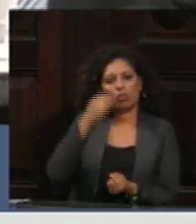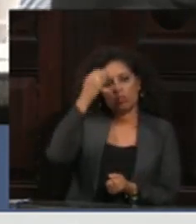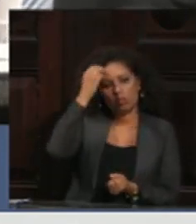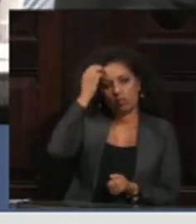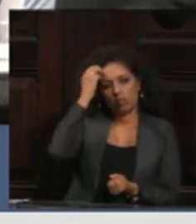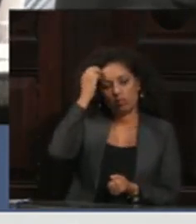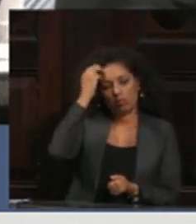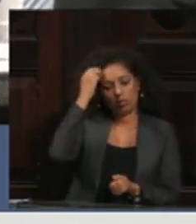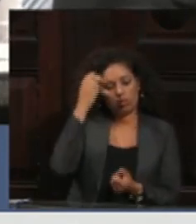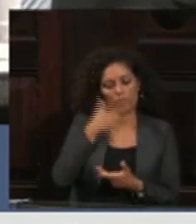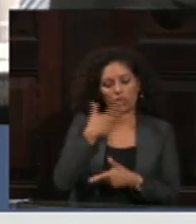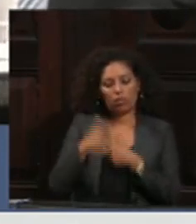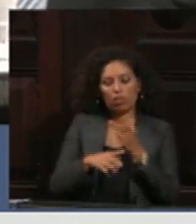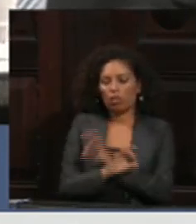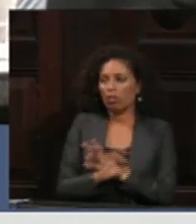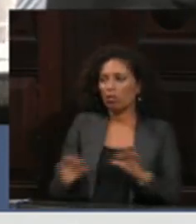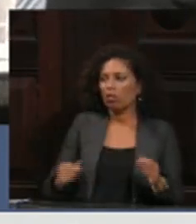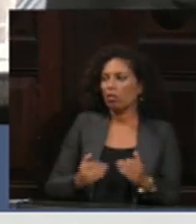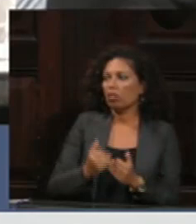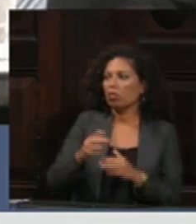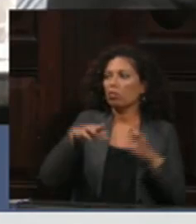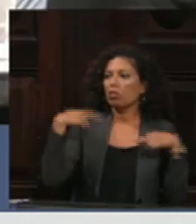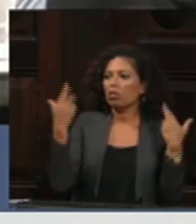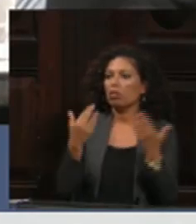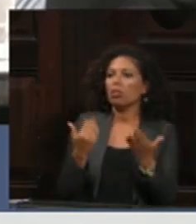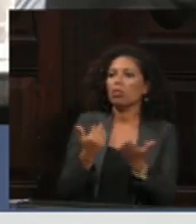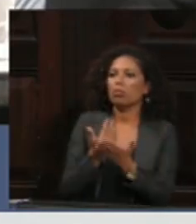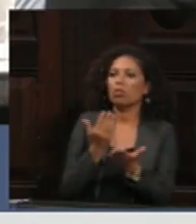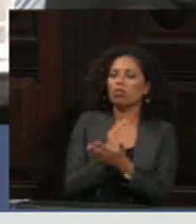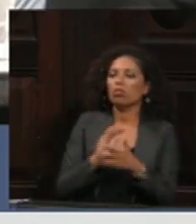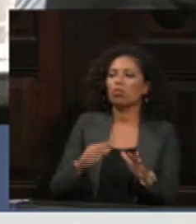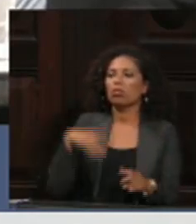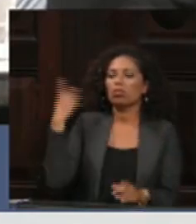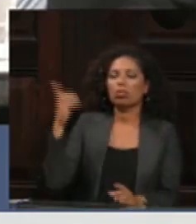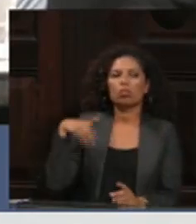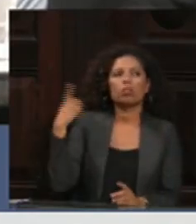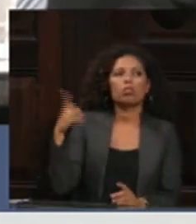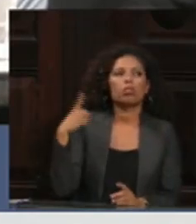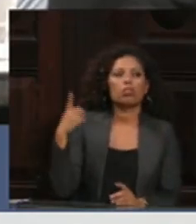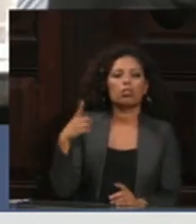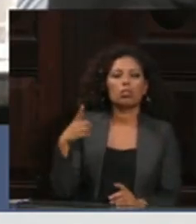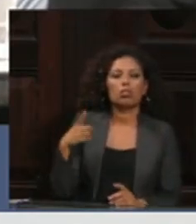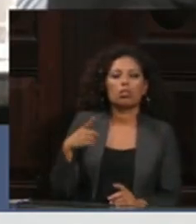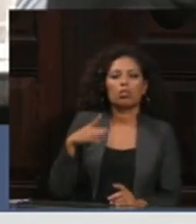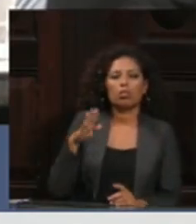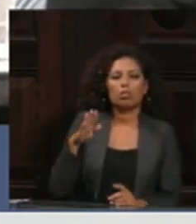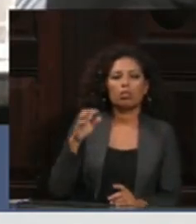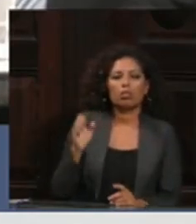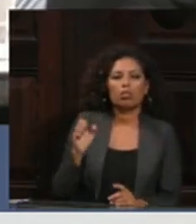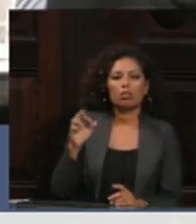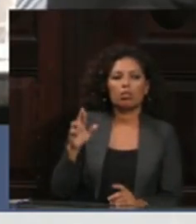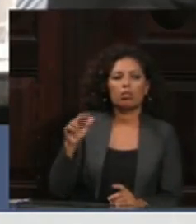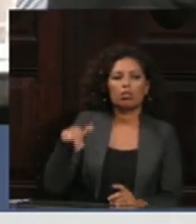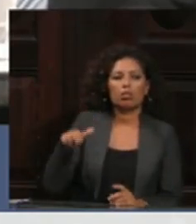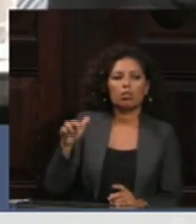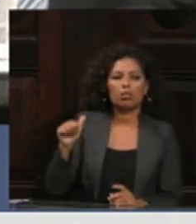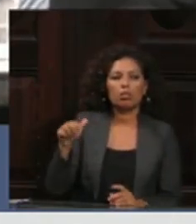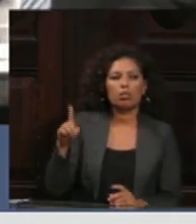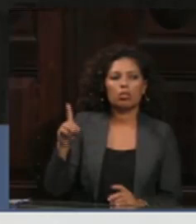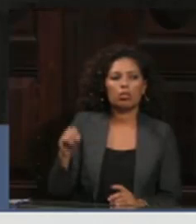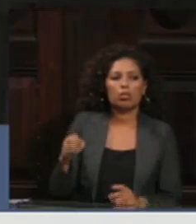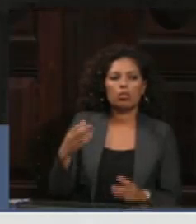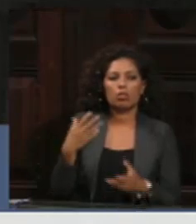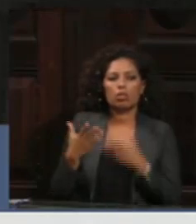ordem. Nada mais havendo a tratar na ordem do dia, passa o expediente final. Pela ordem, deputado subtenente Bernardo e seguinte, Léo Vieira. Eu